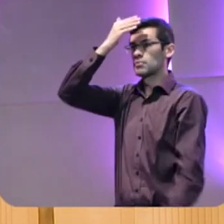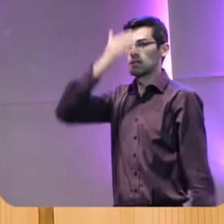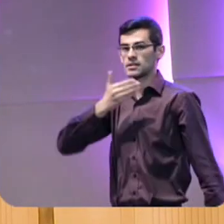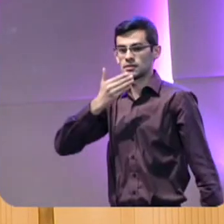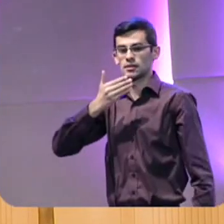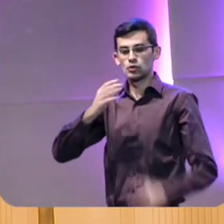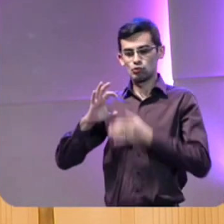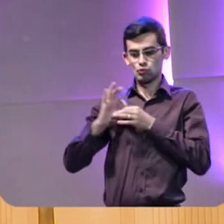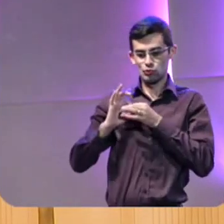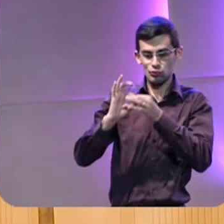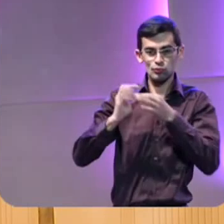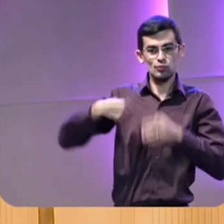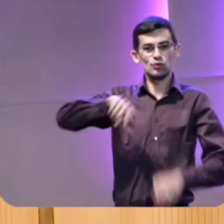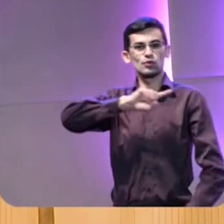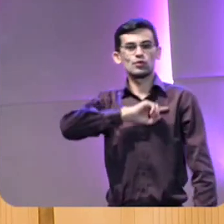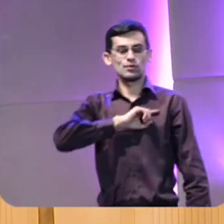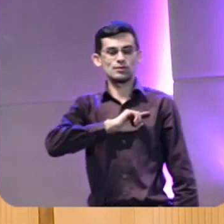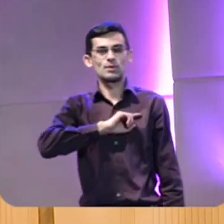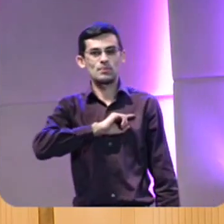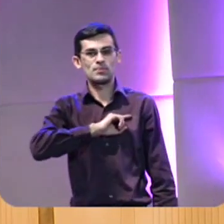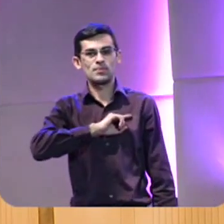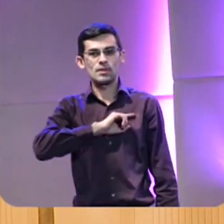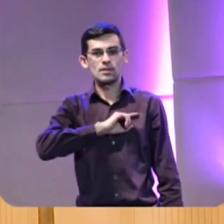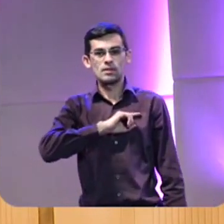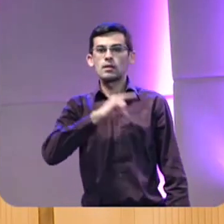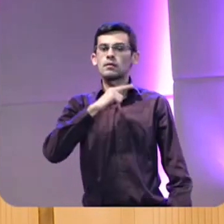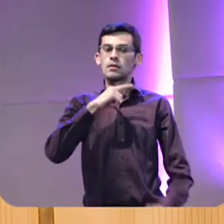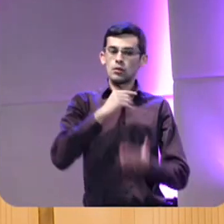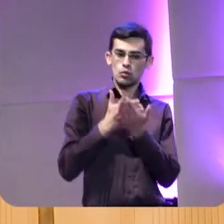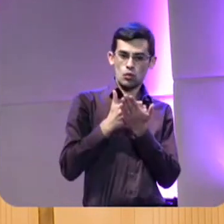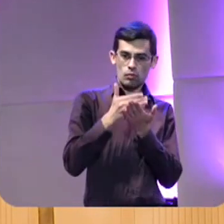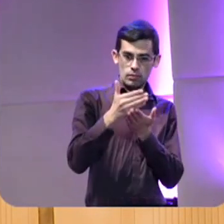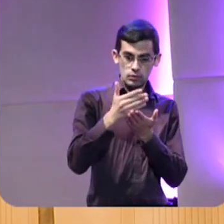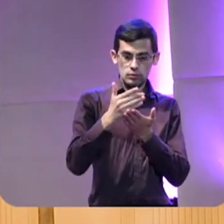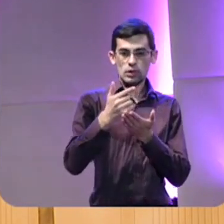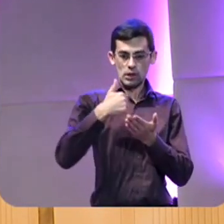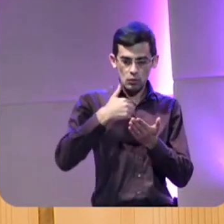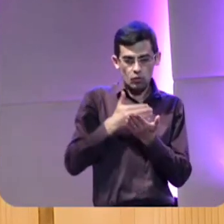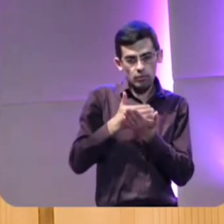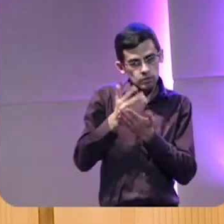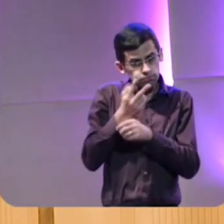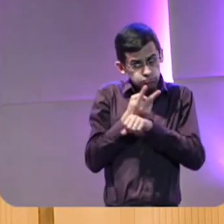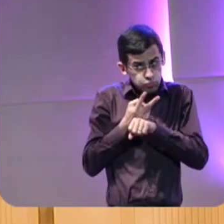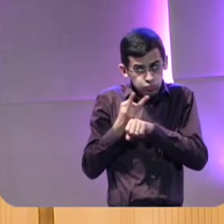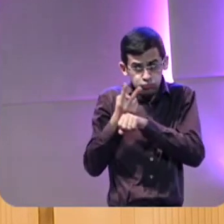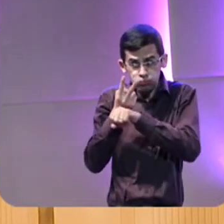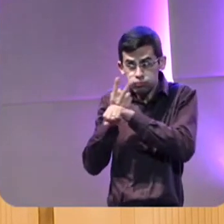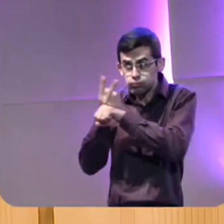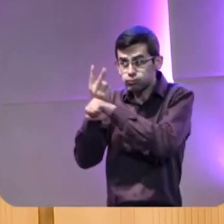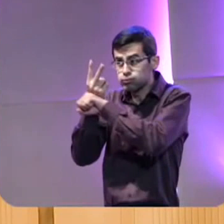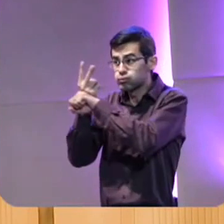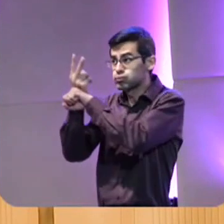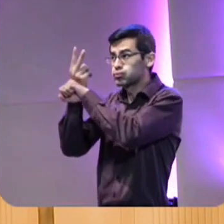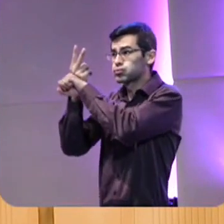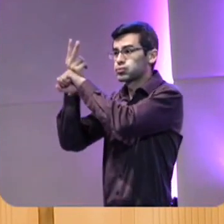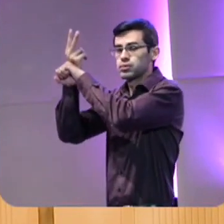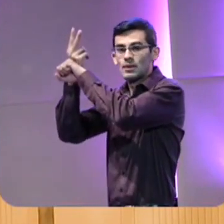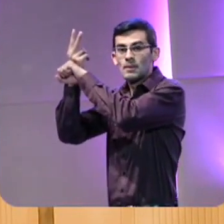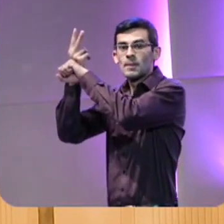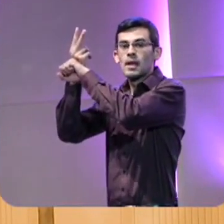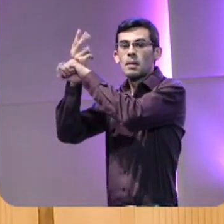no nosso meio. Então, há uma iniciativa nossa, eu busco em Jesus,